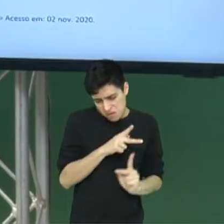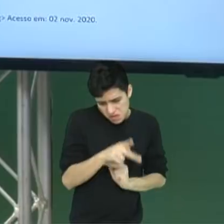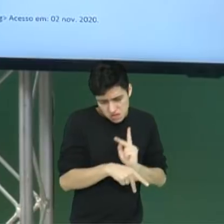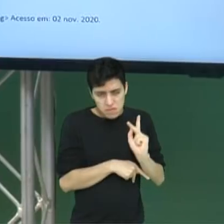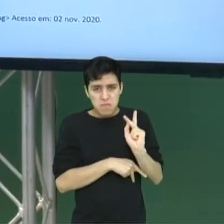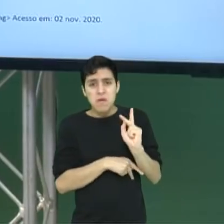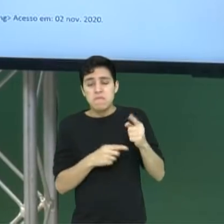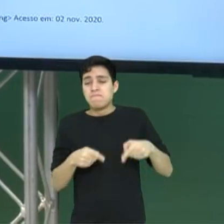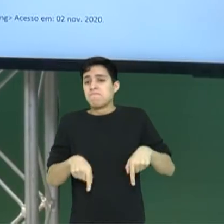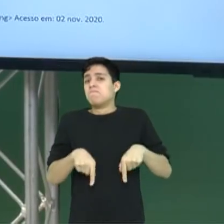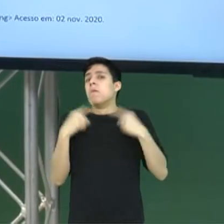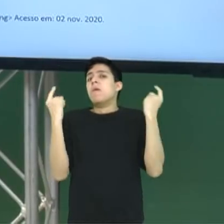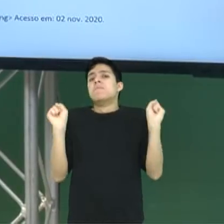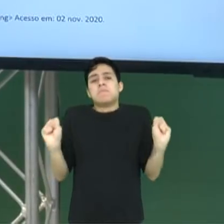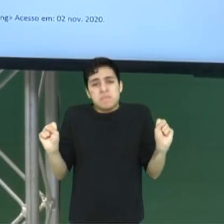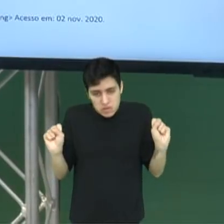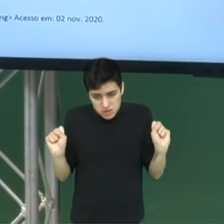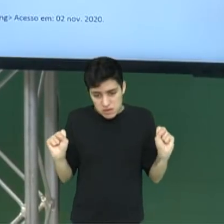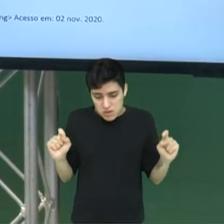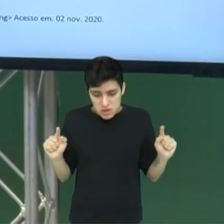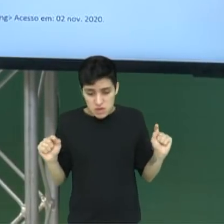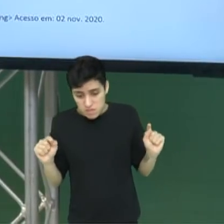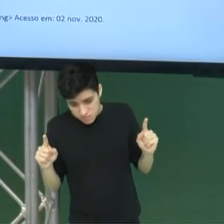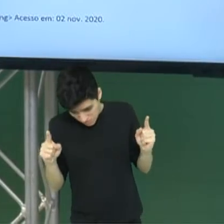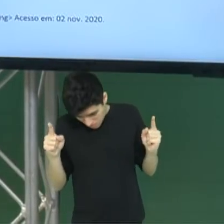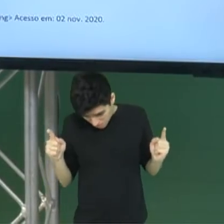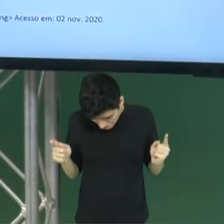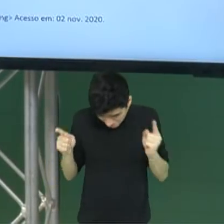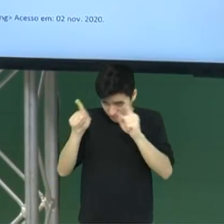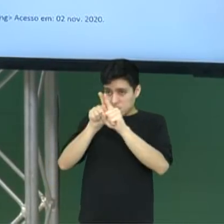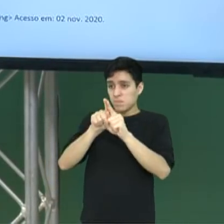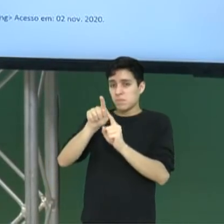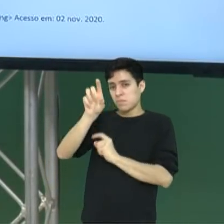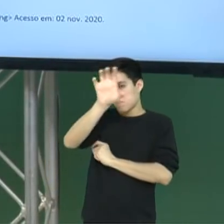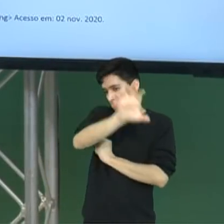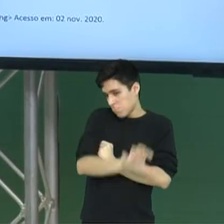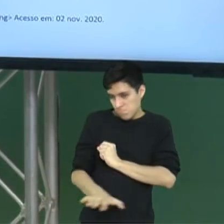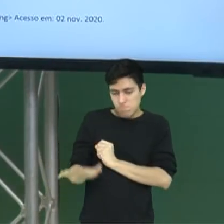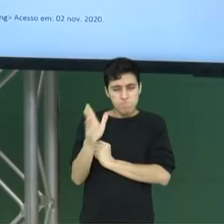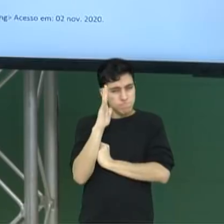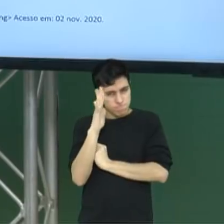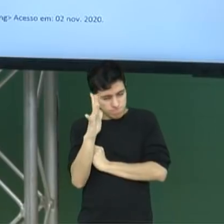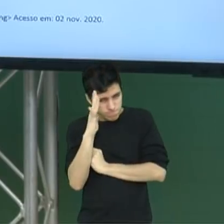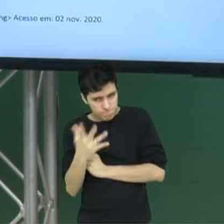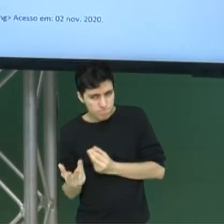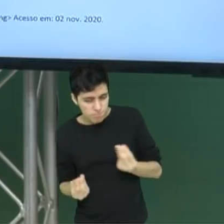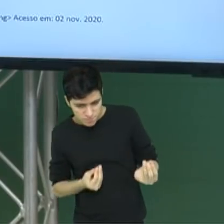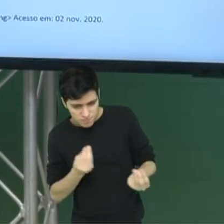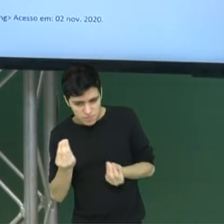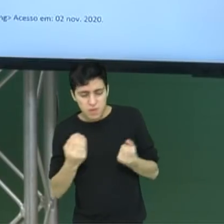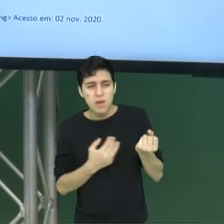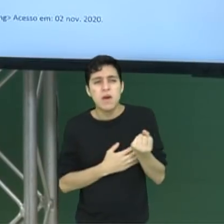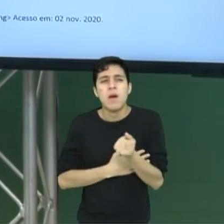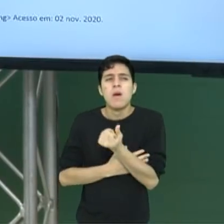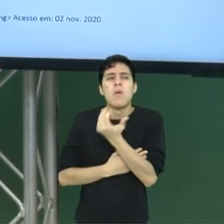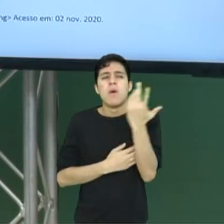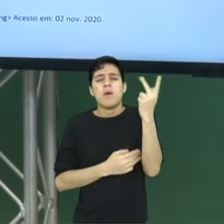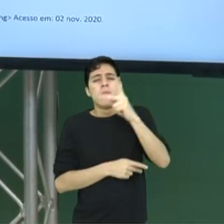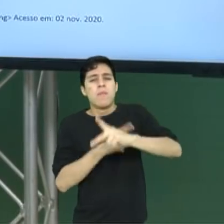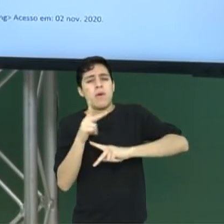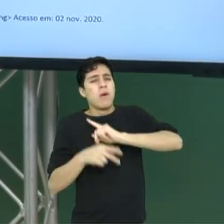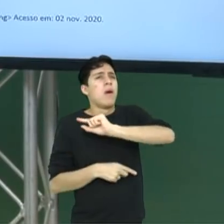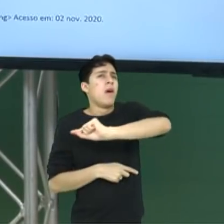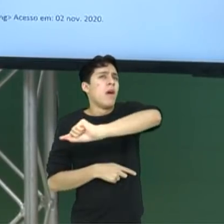africanos rivais, podem ser, que foram unidos dentro dessa região. Pensa quantos povos africanos viviam